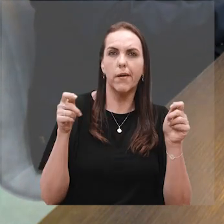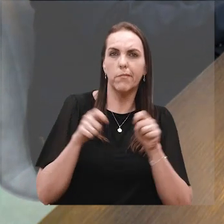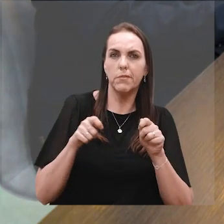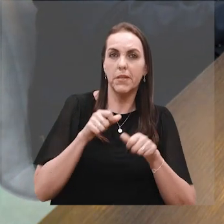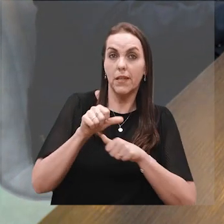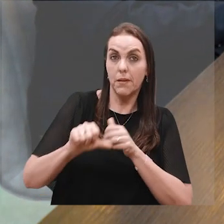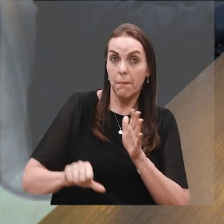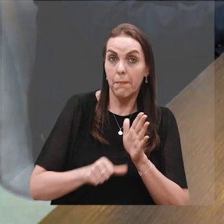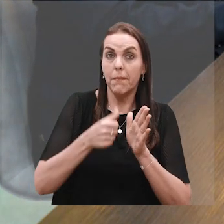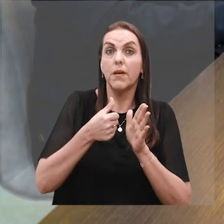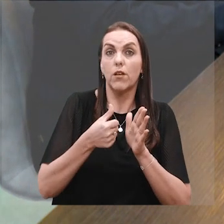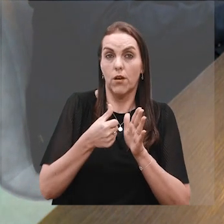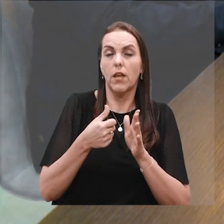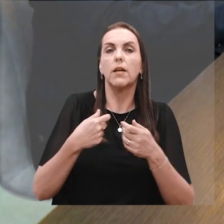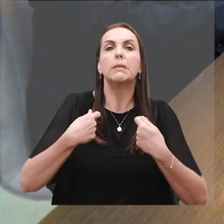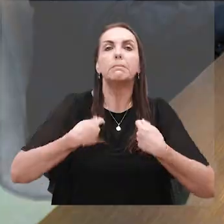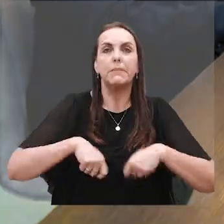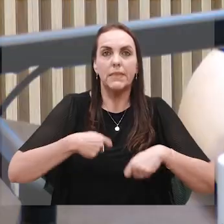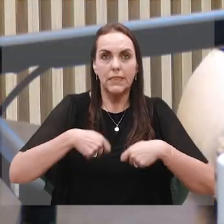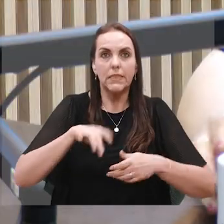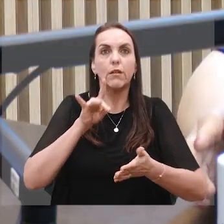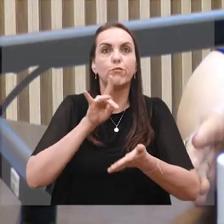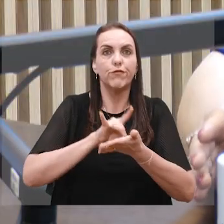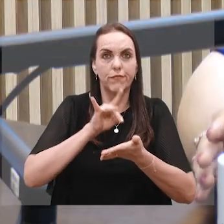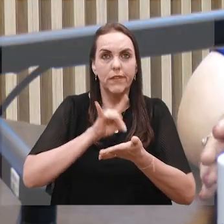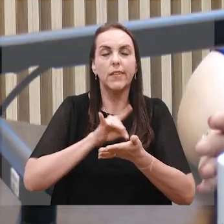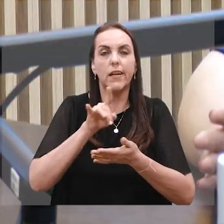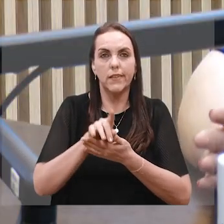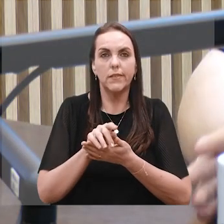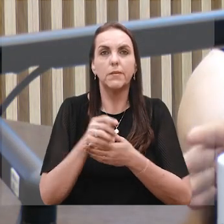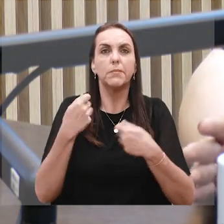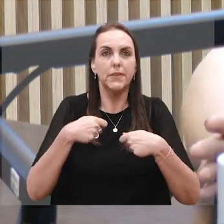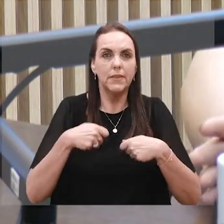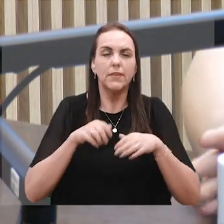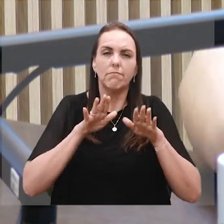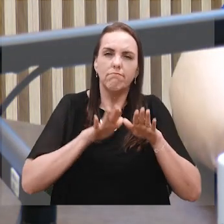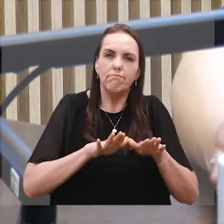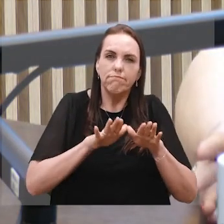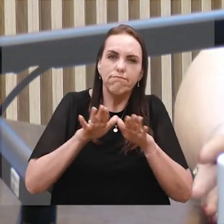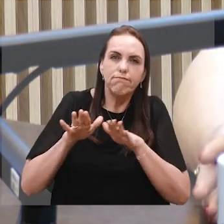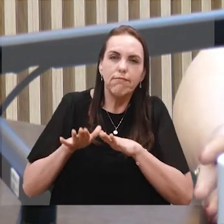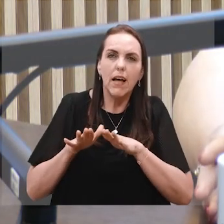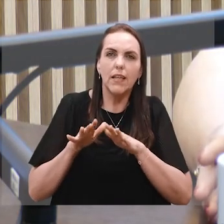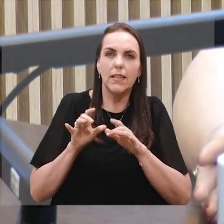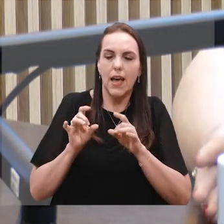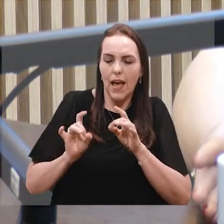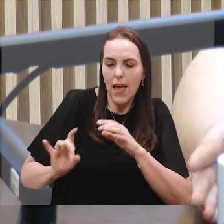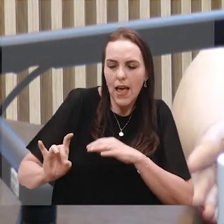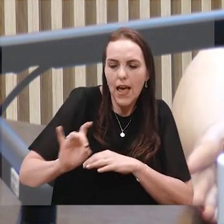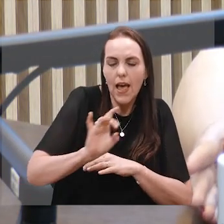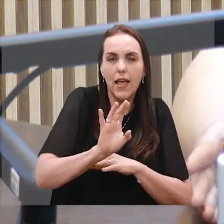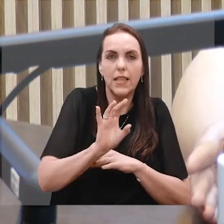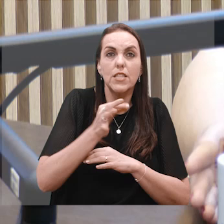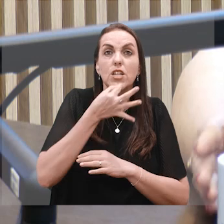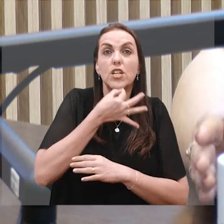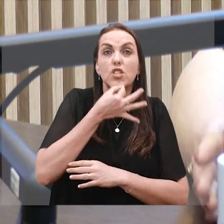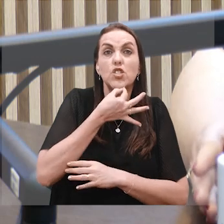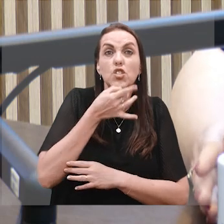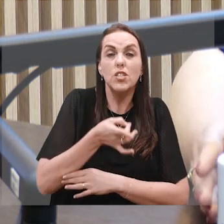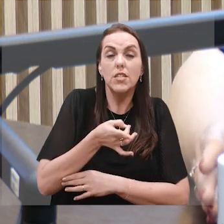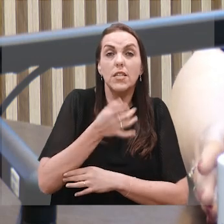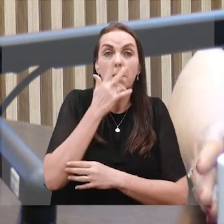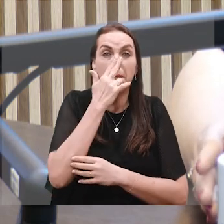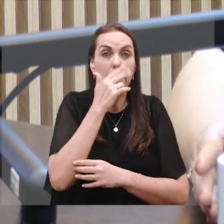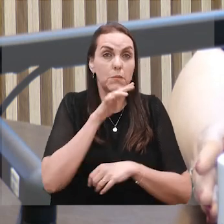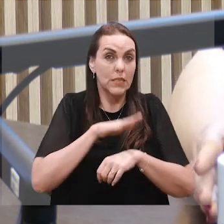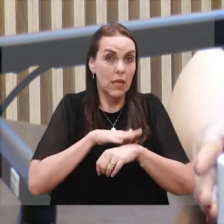de melhora. Precisamos, né? Eu acho que a gente precisa preservar cada cantinho de Caxias do Sul, mas ao